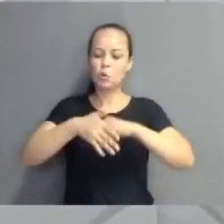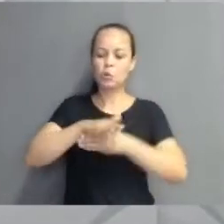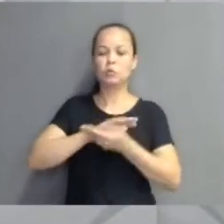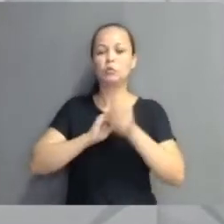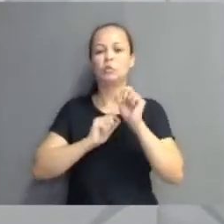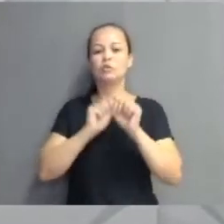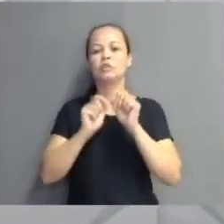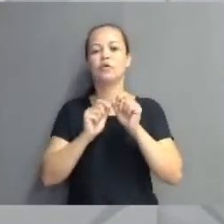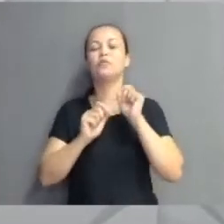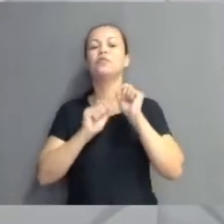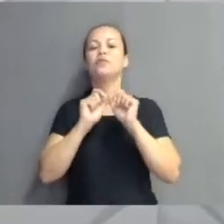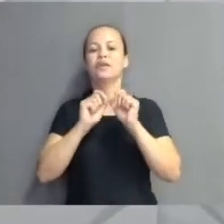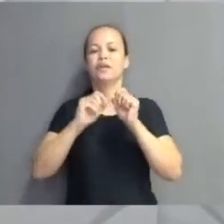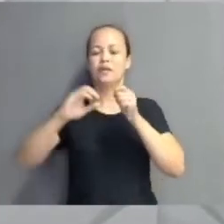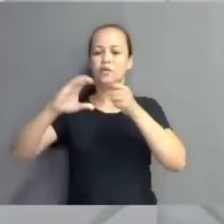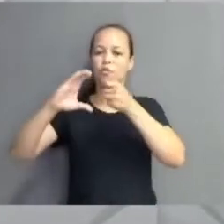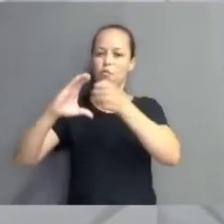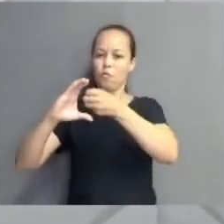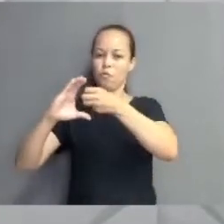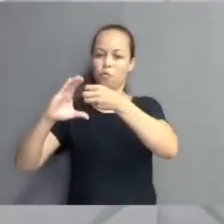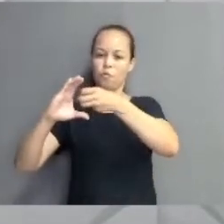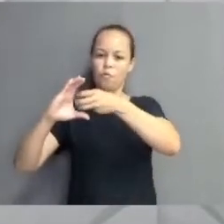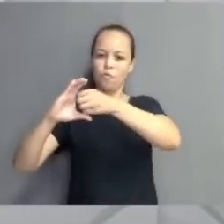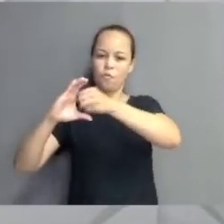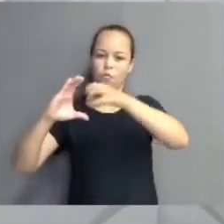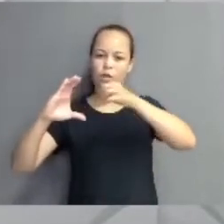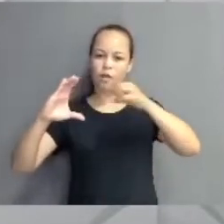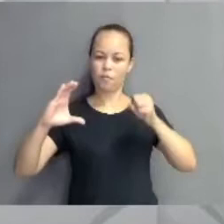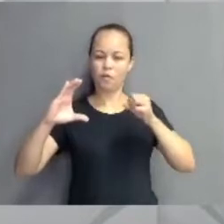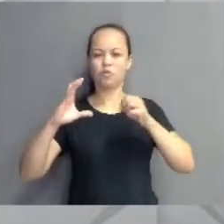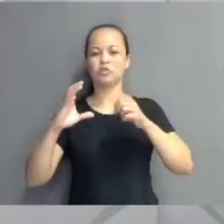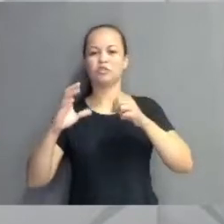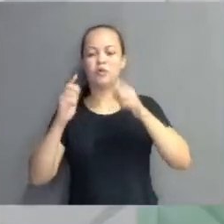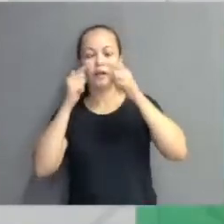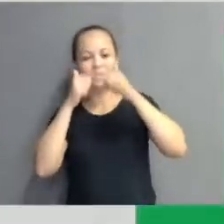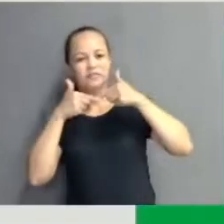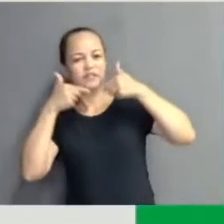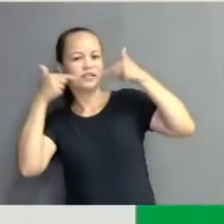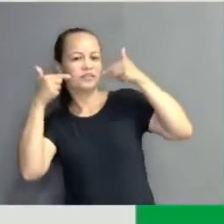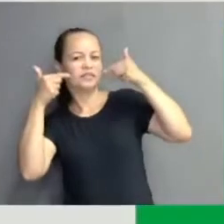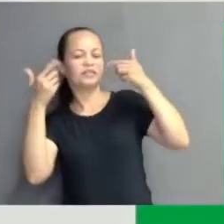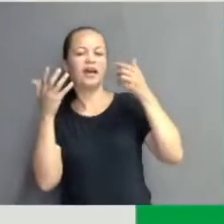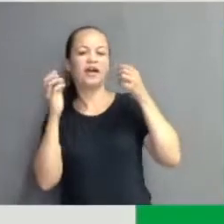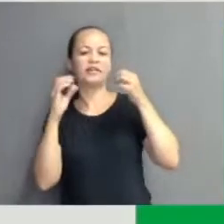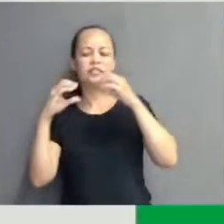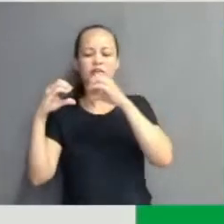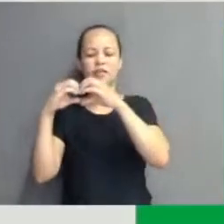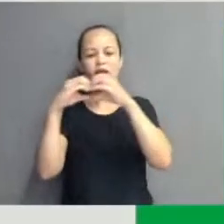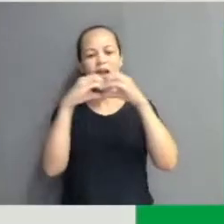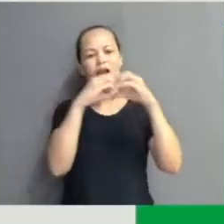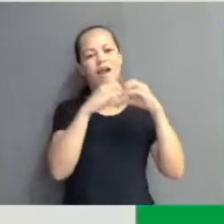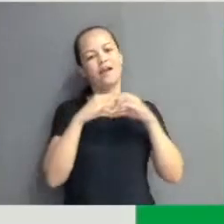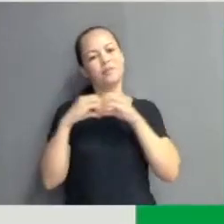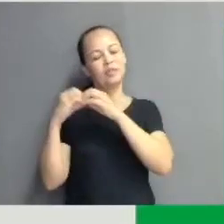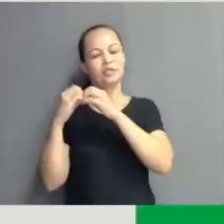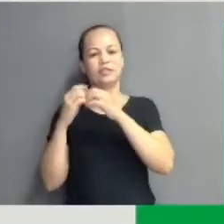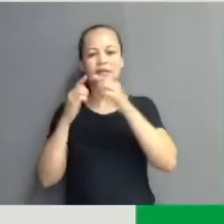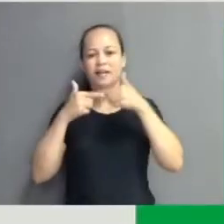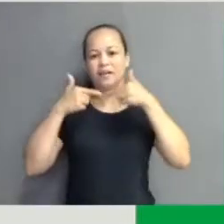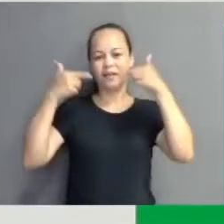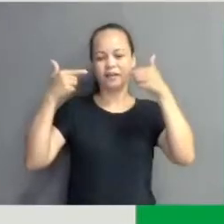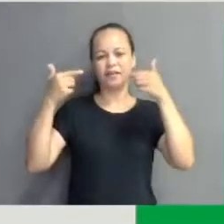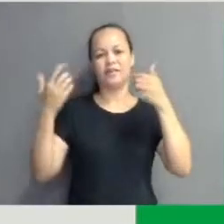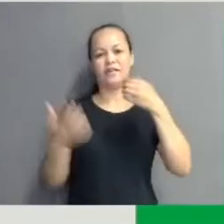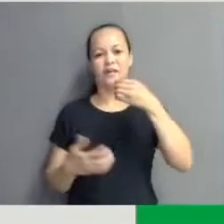os famosos emojis Isso mesmo são carinhos e felicidade carinho se apaixonados e alegria de tristeza